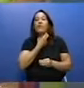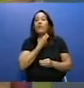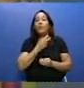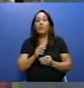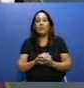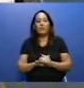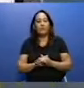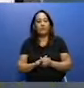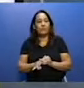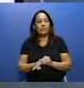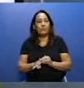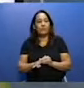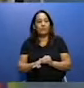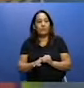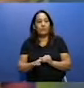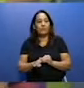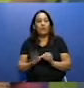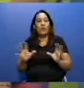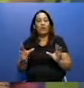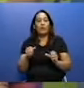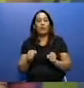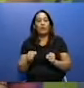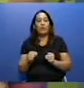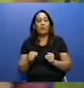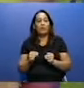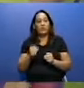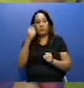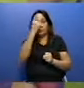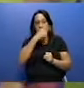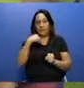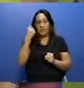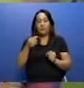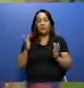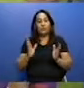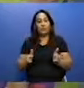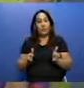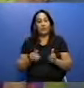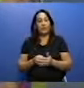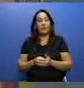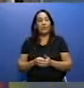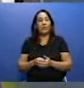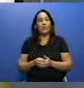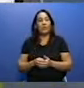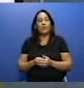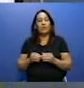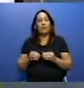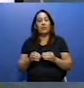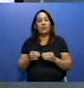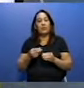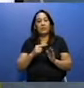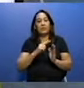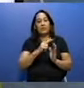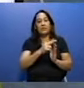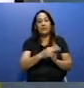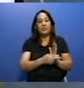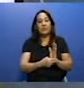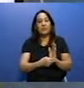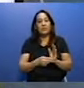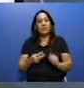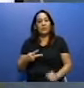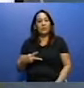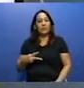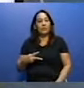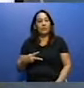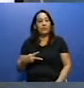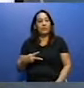nós pegamos os 9 elementos que já tinha, acrescentamos mais 2, tá